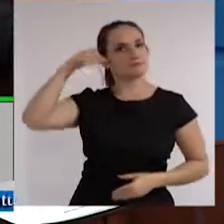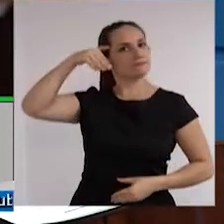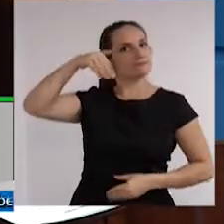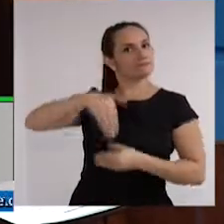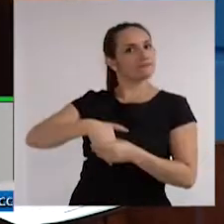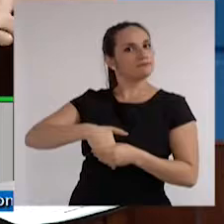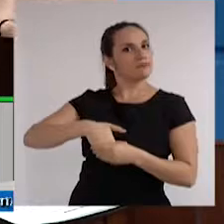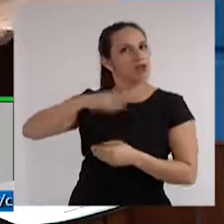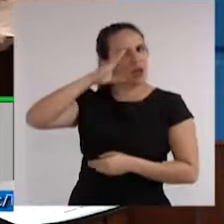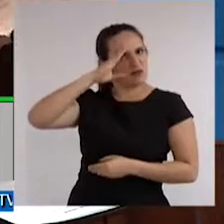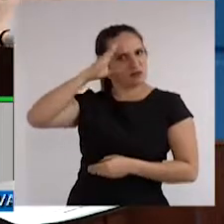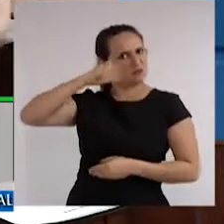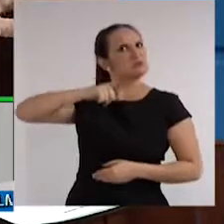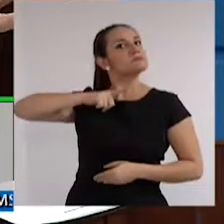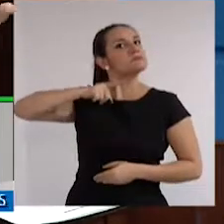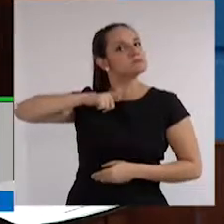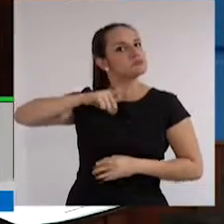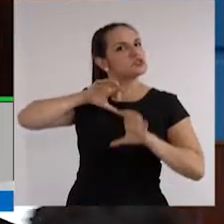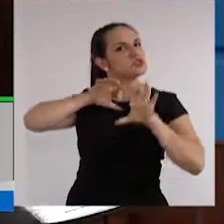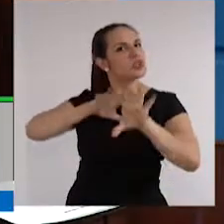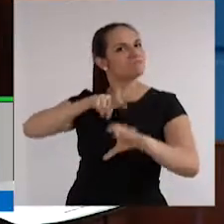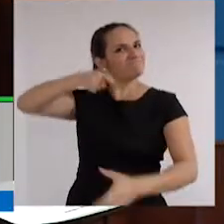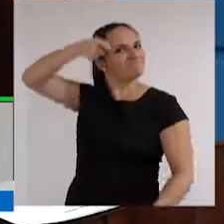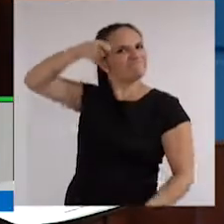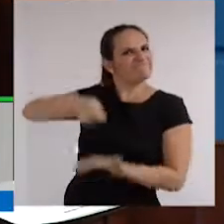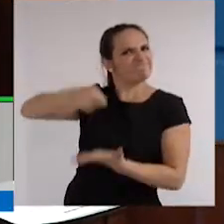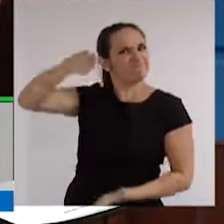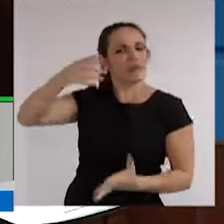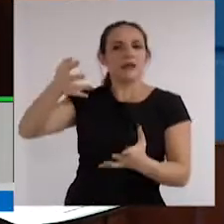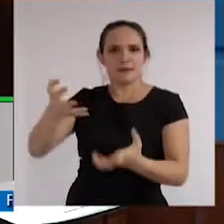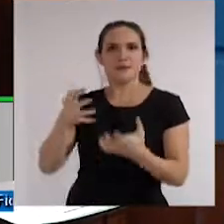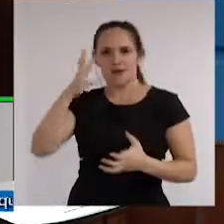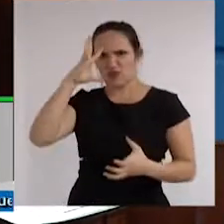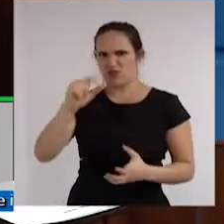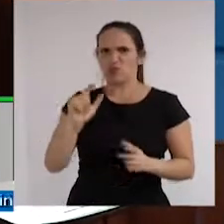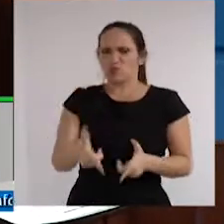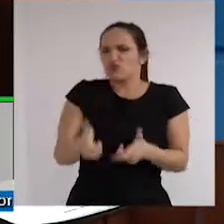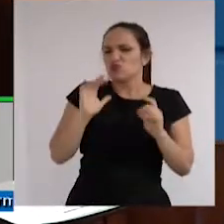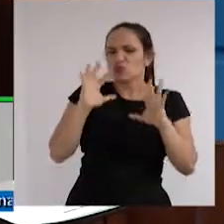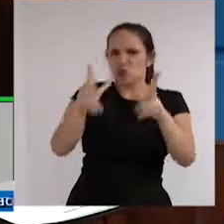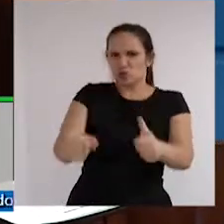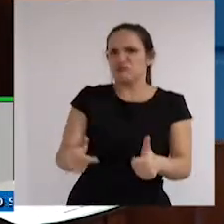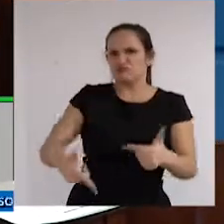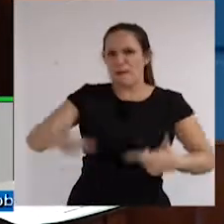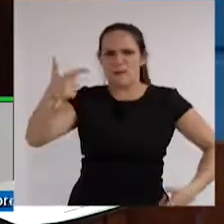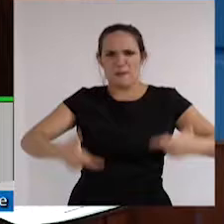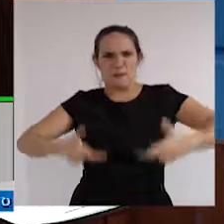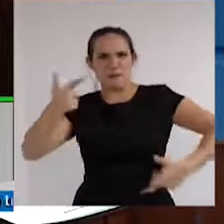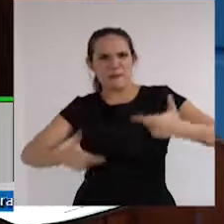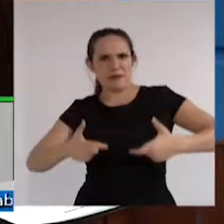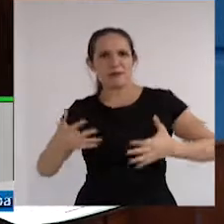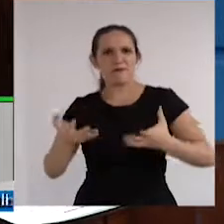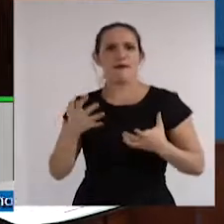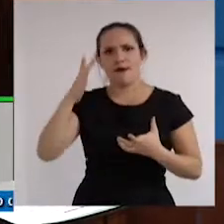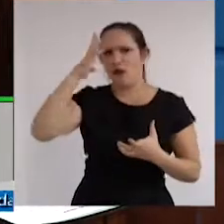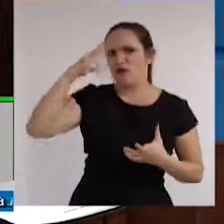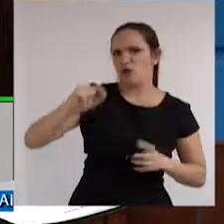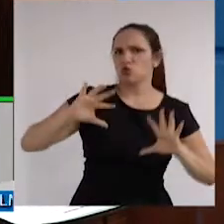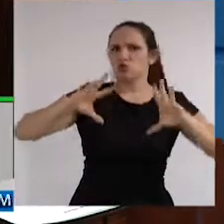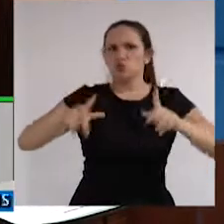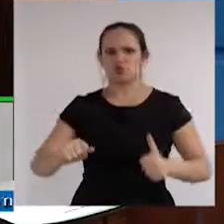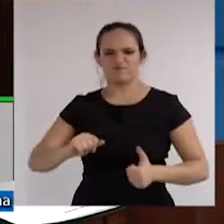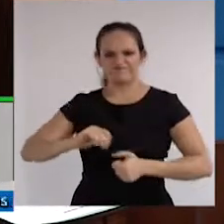veia autoritária, que quer resolver tudo na bala, que quer resolver tudo na base